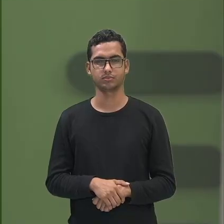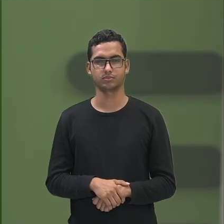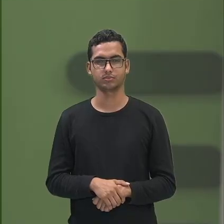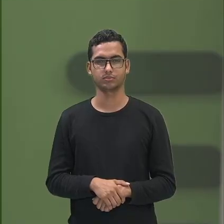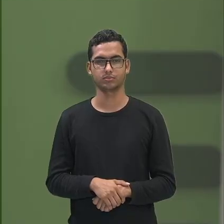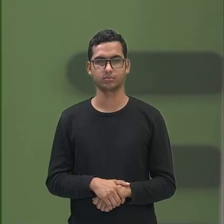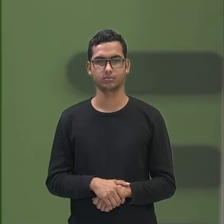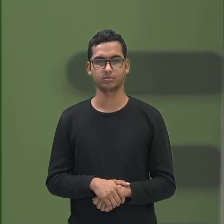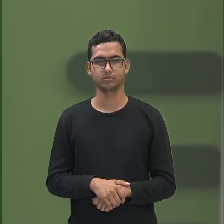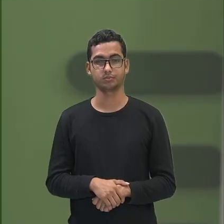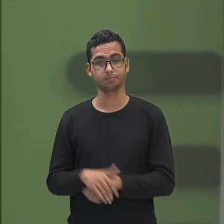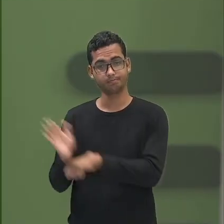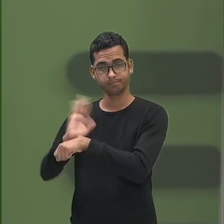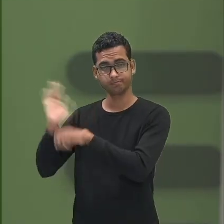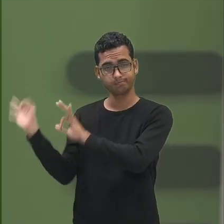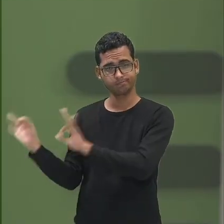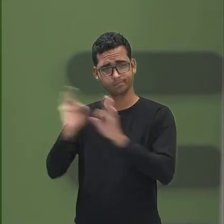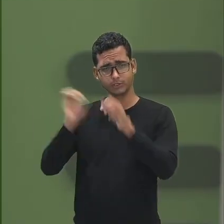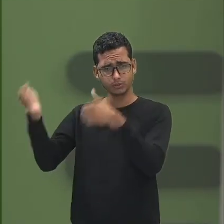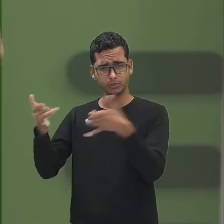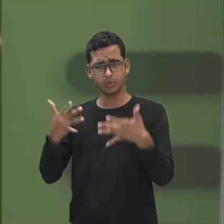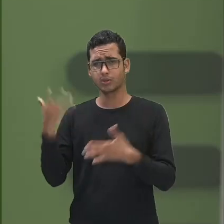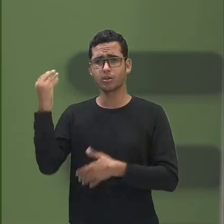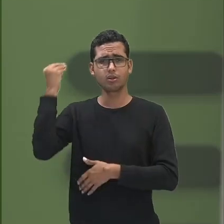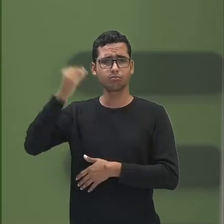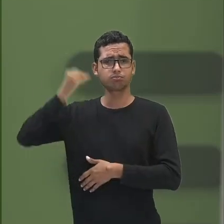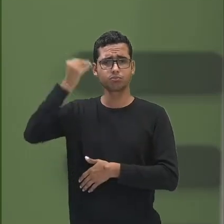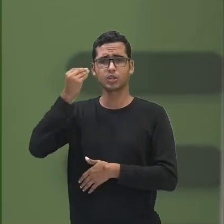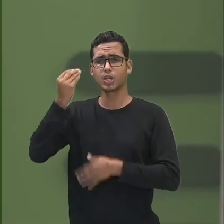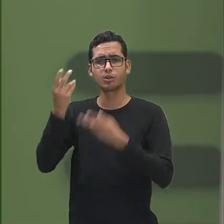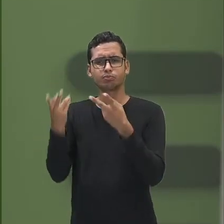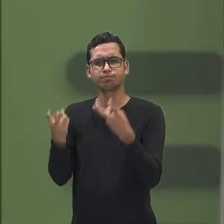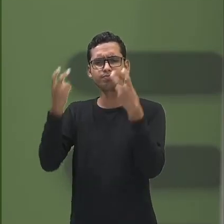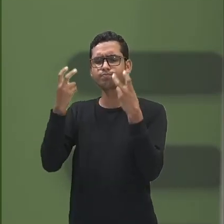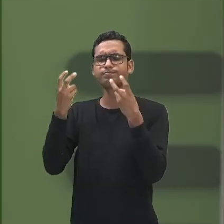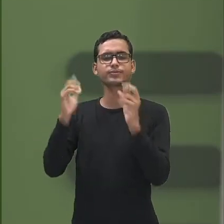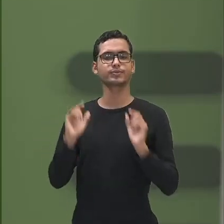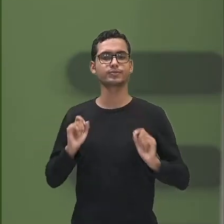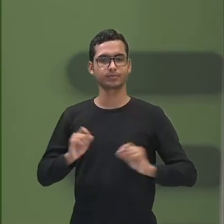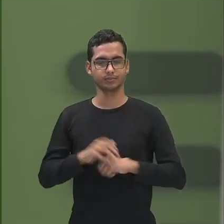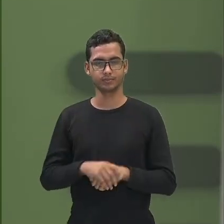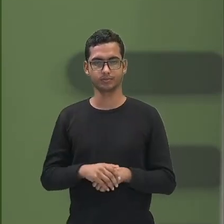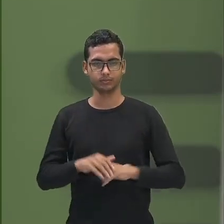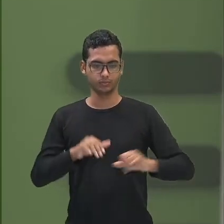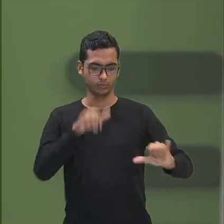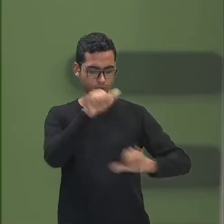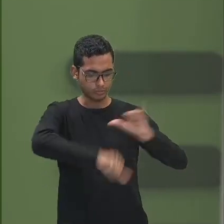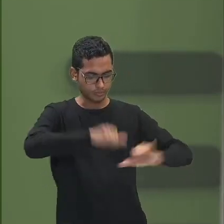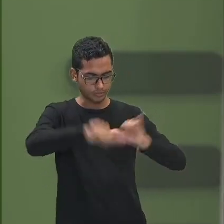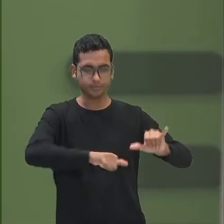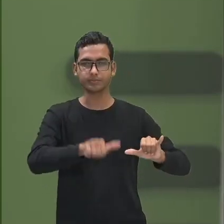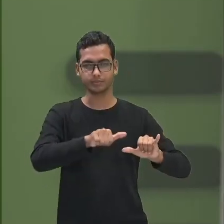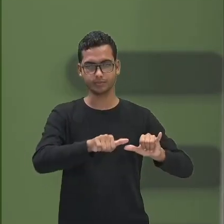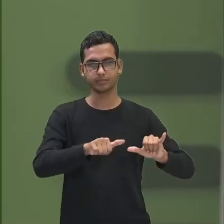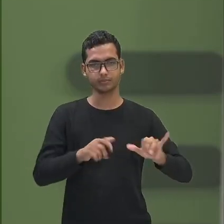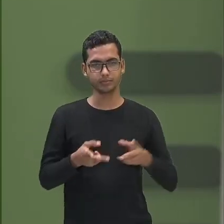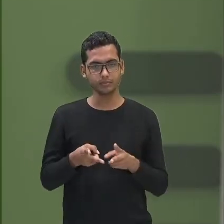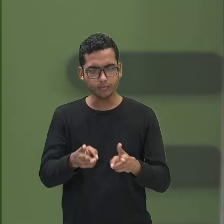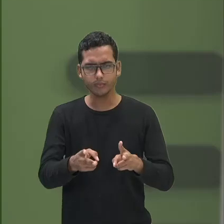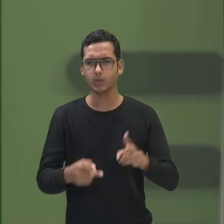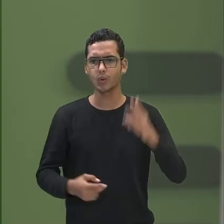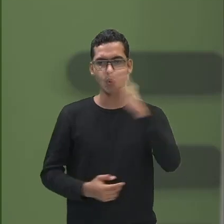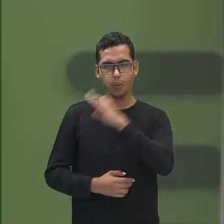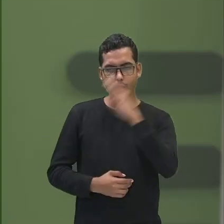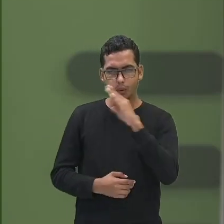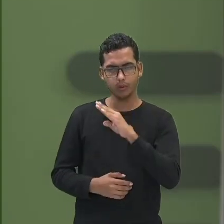Foi possível observar nesse experimento que reações químicas ocorrem com